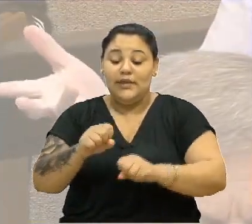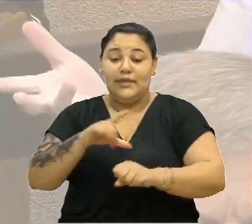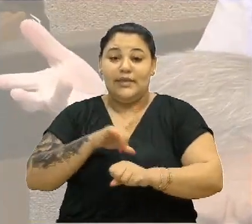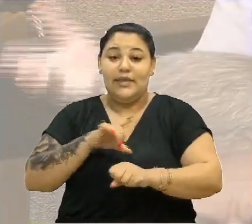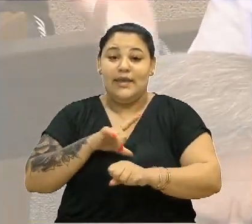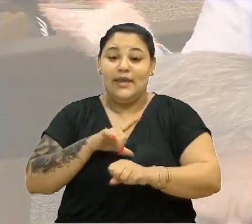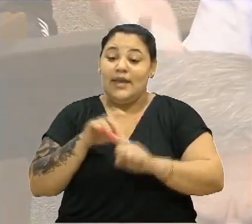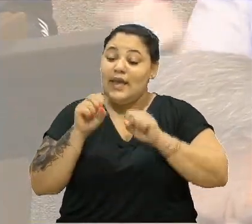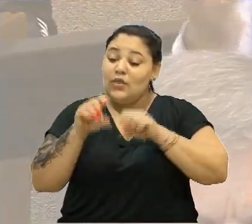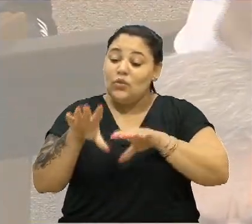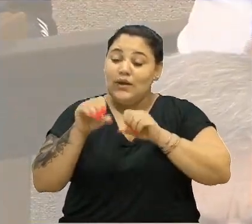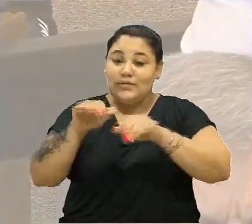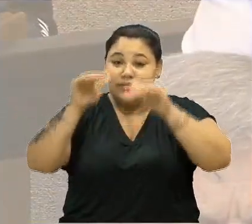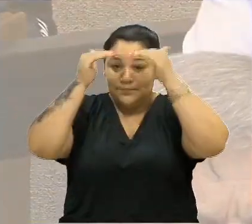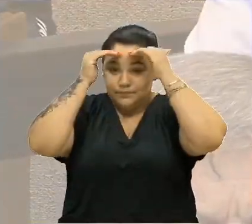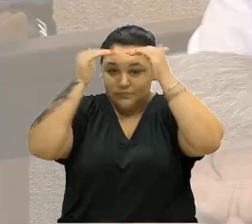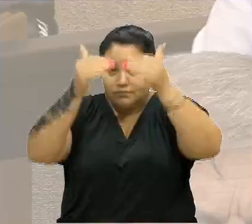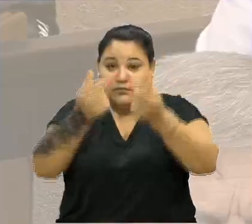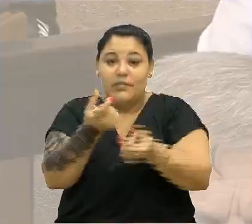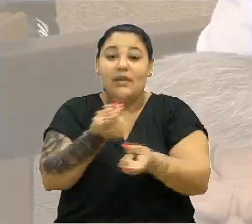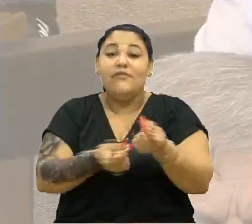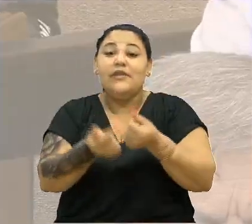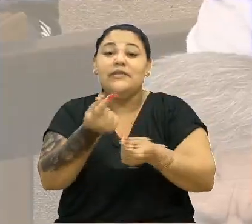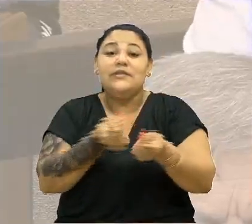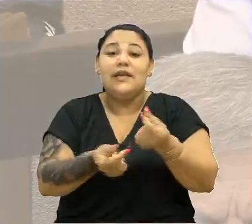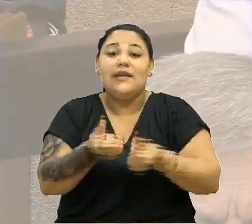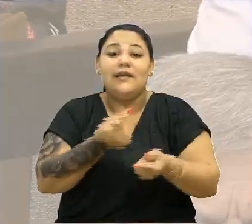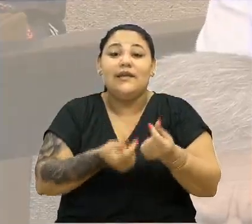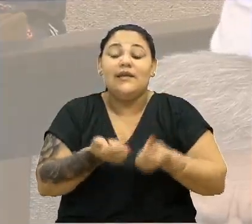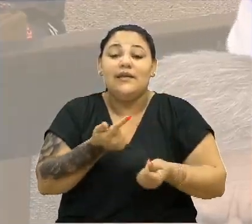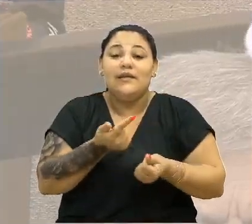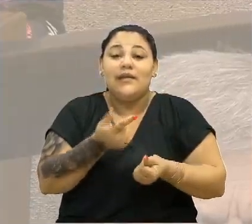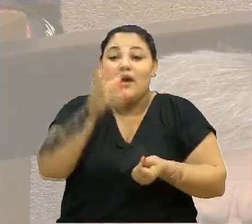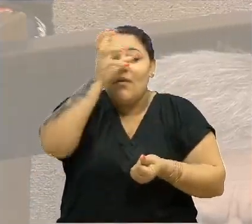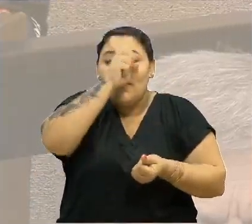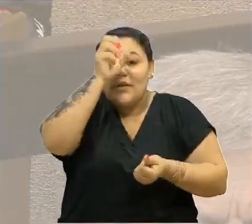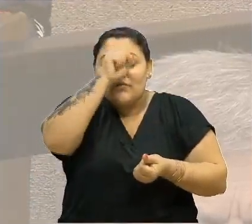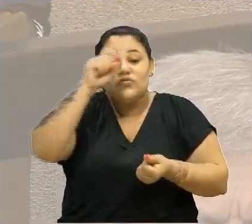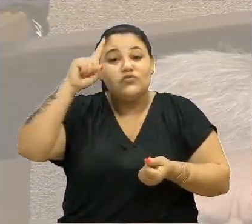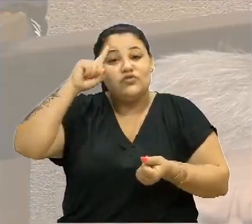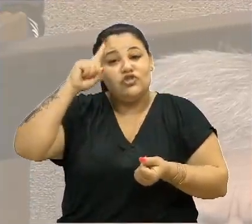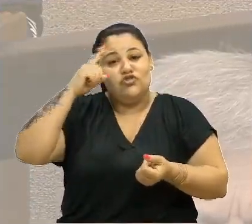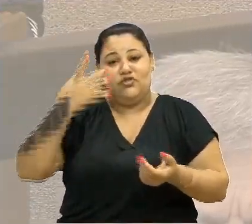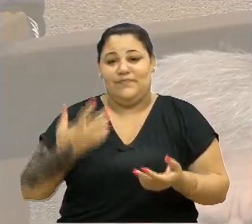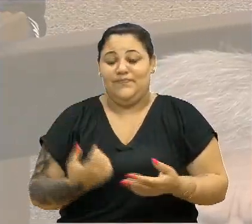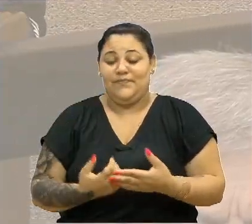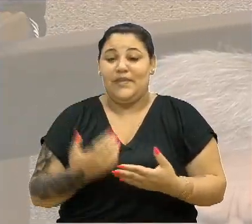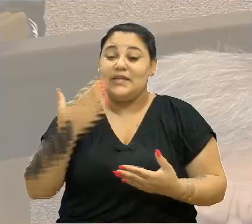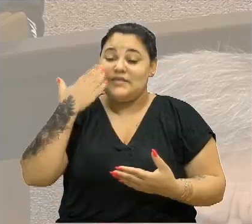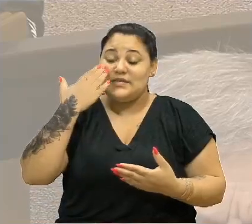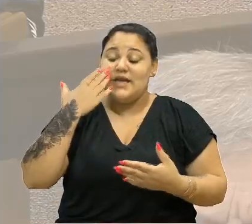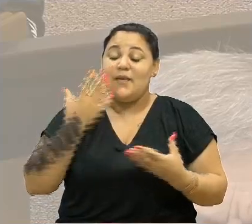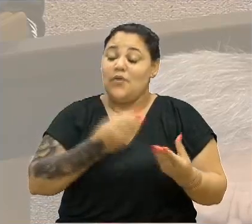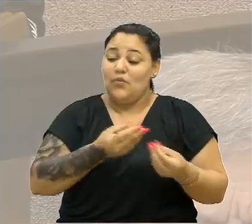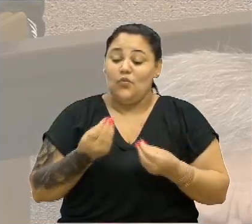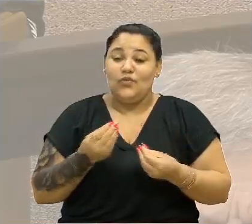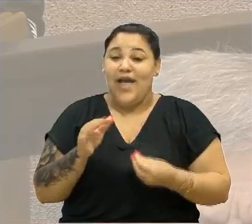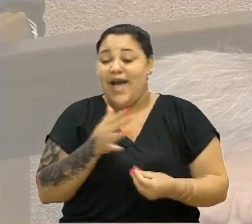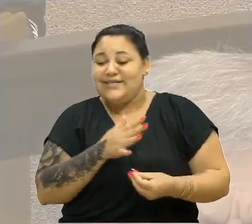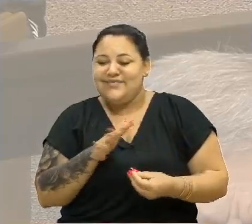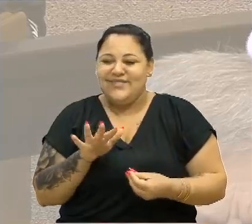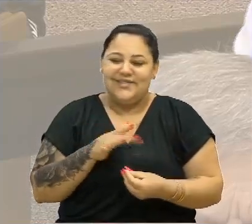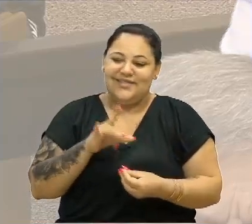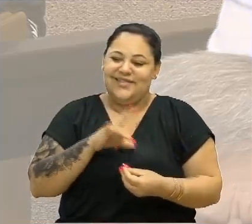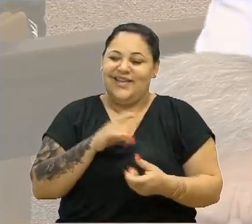financeira. E a gente aprende a cada dia isso, né? E aí a gente sabe que, na maioria das vezes, a gente lida com pessoas